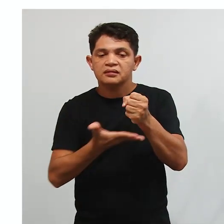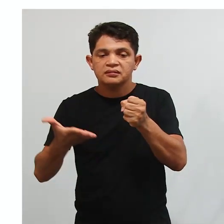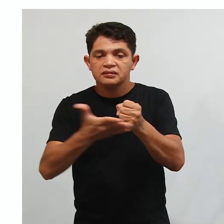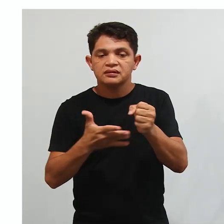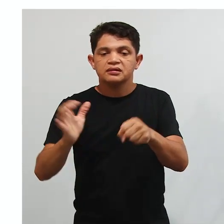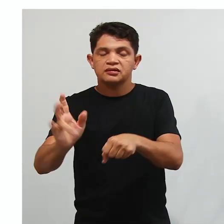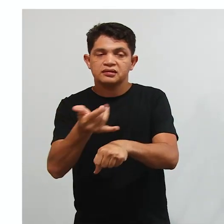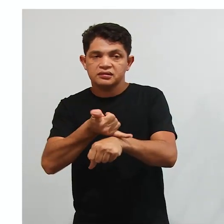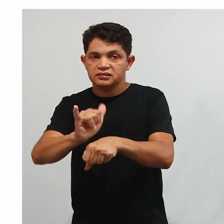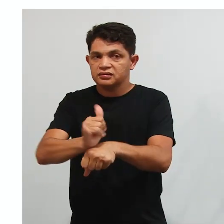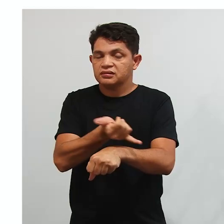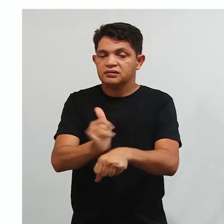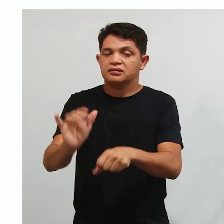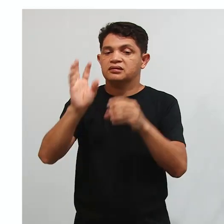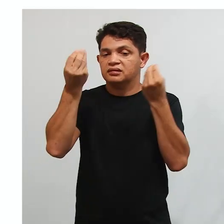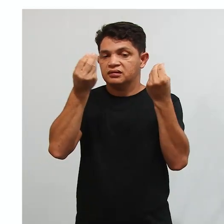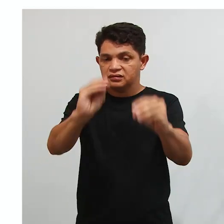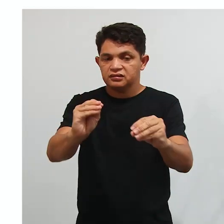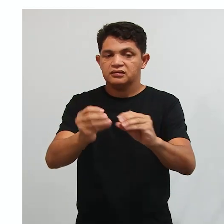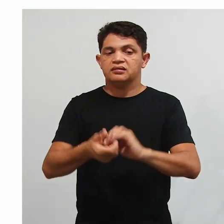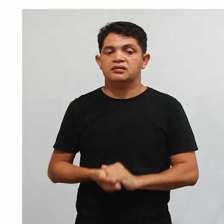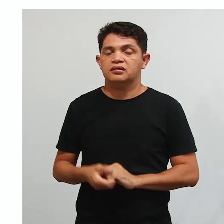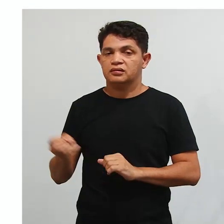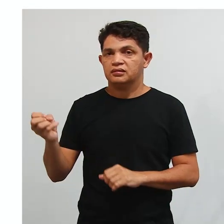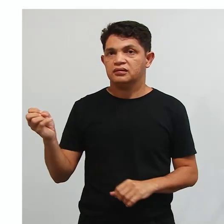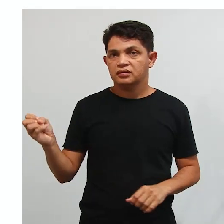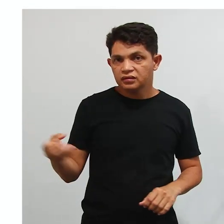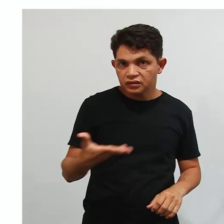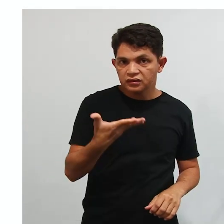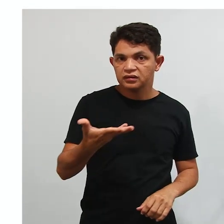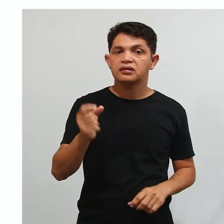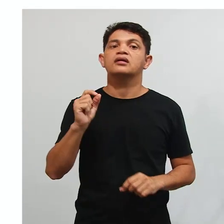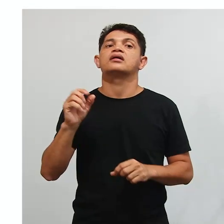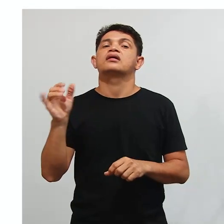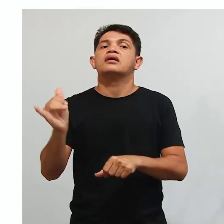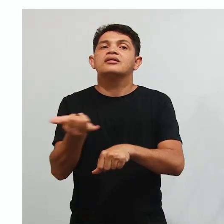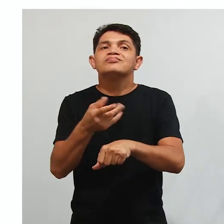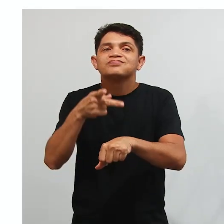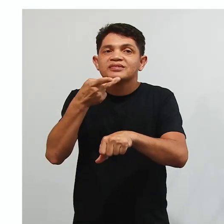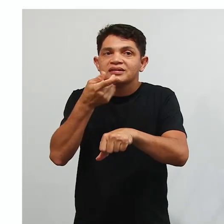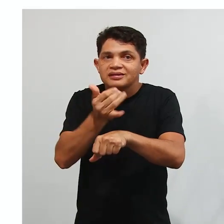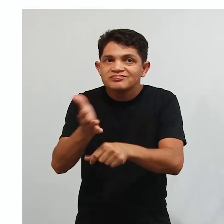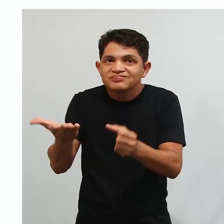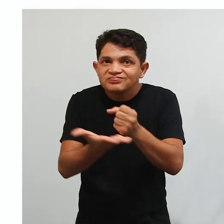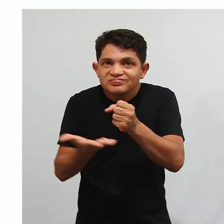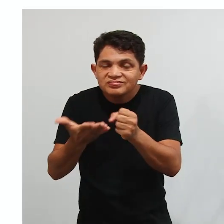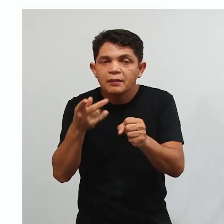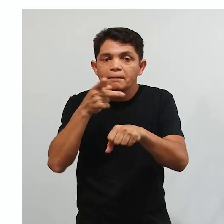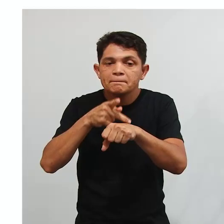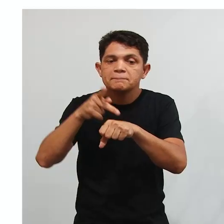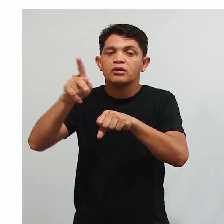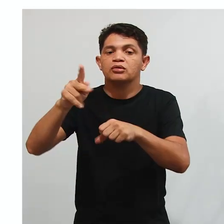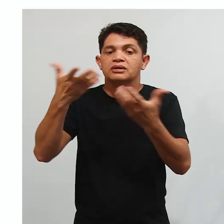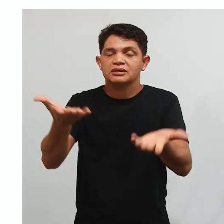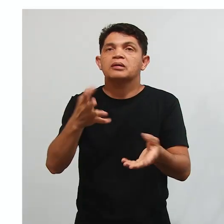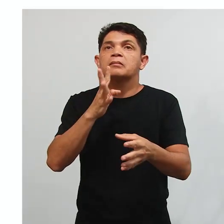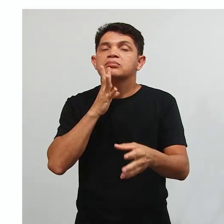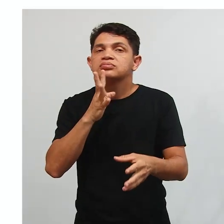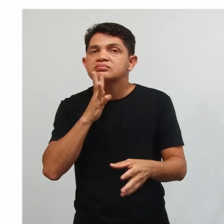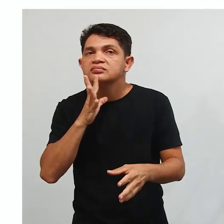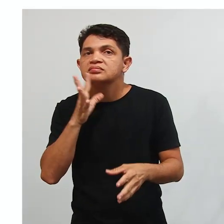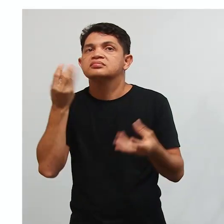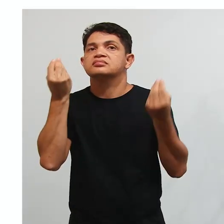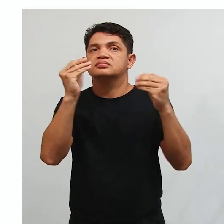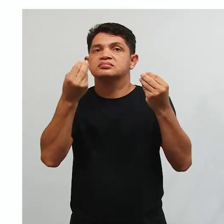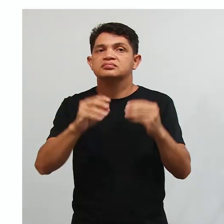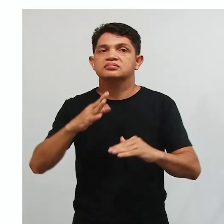básica pura e básica estratégica tá a básica pura ela serve paraa ampliação do conhecimento